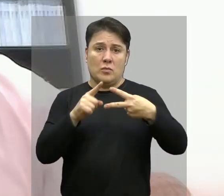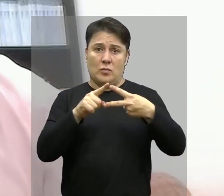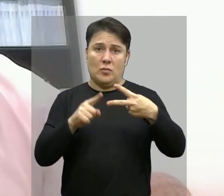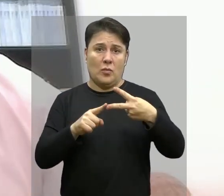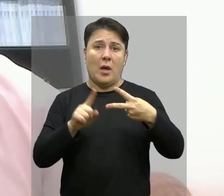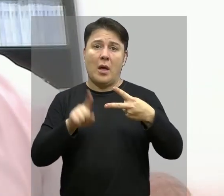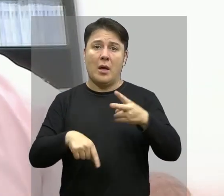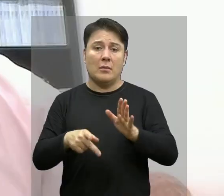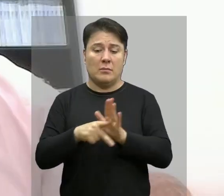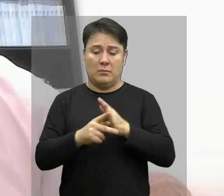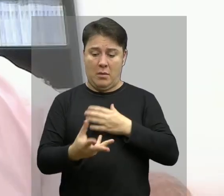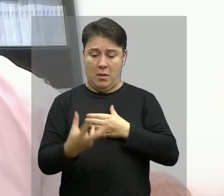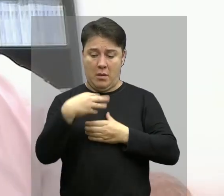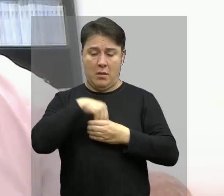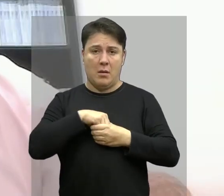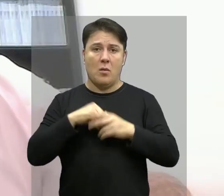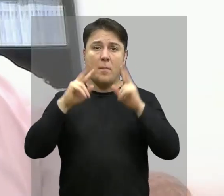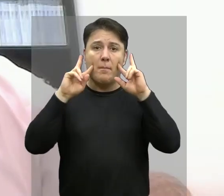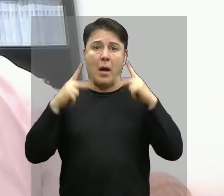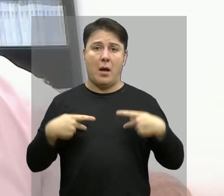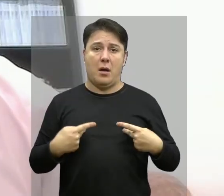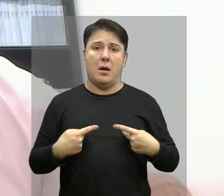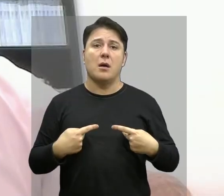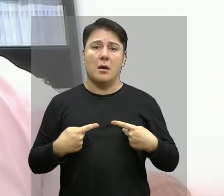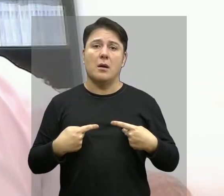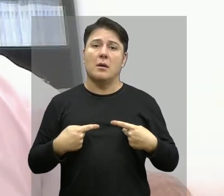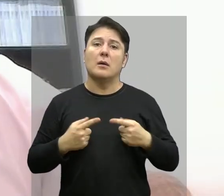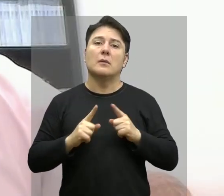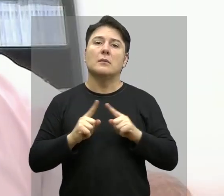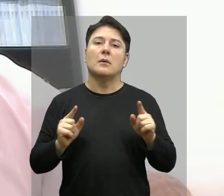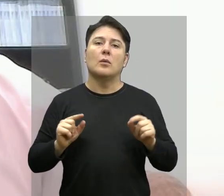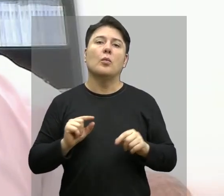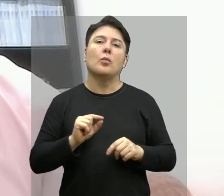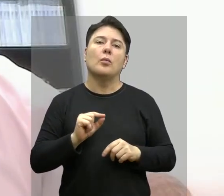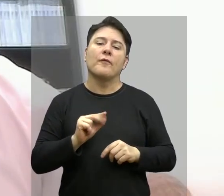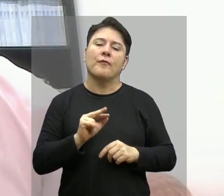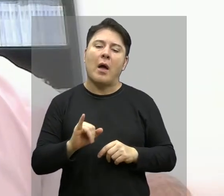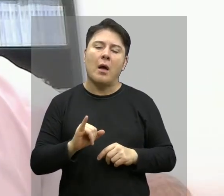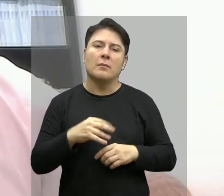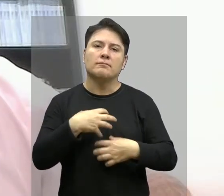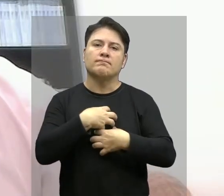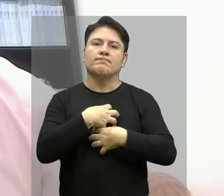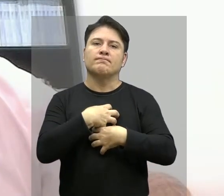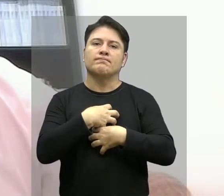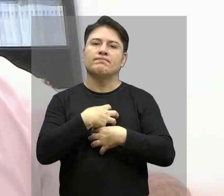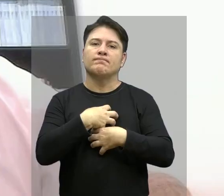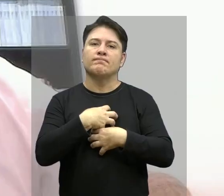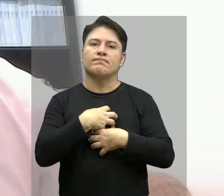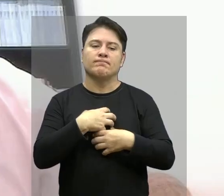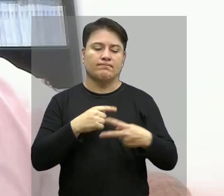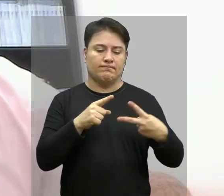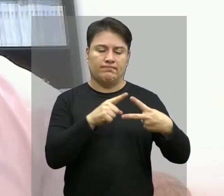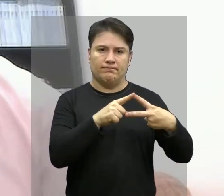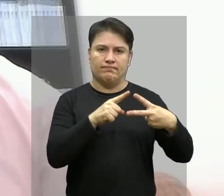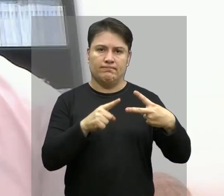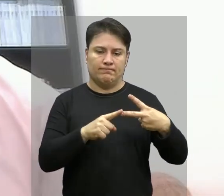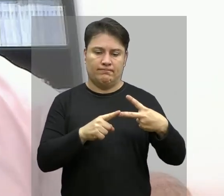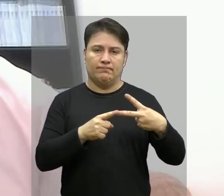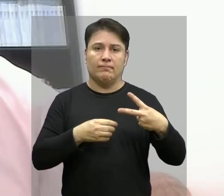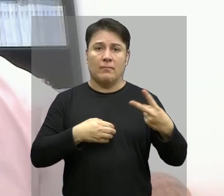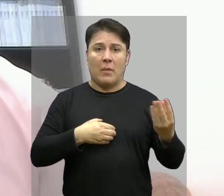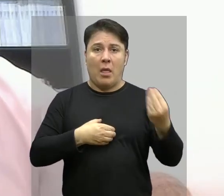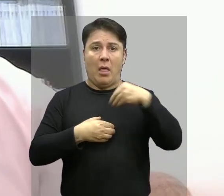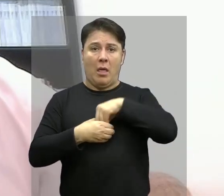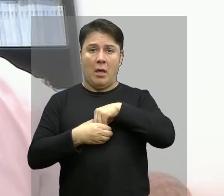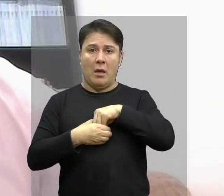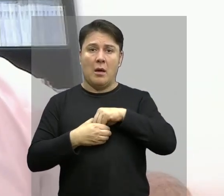intrínsecas ao ser humano e a gente tem pronto aí um combo, um pacote excelente para